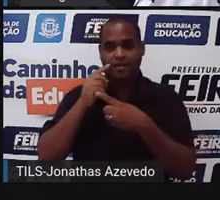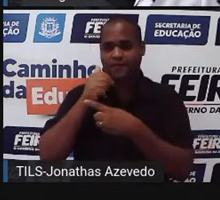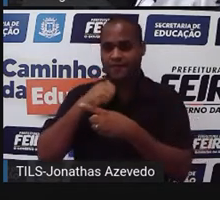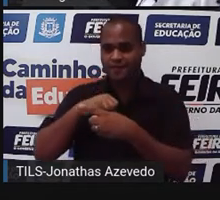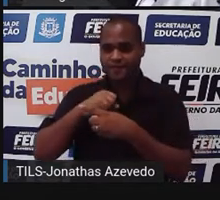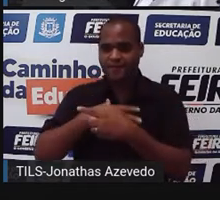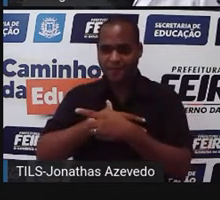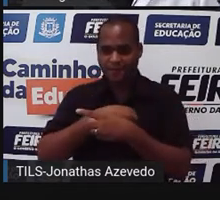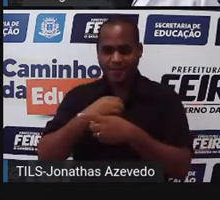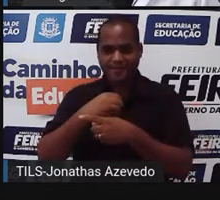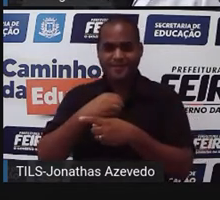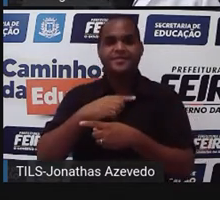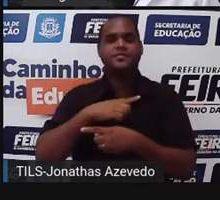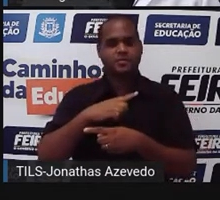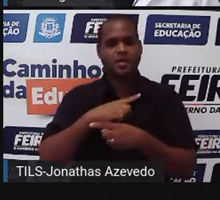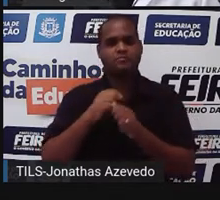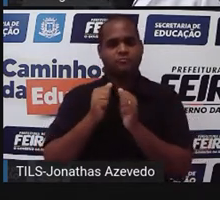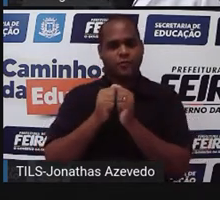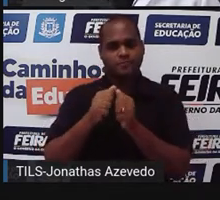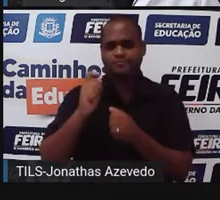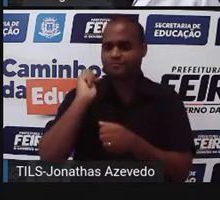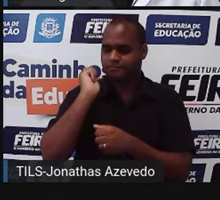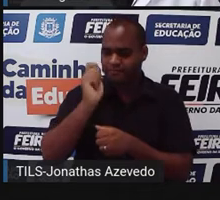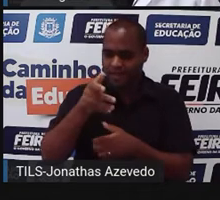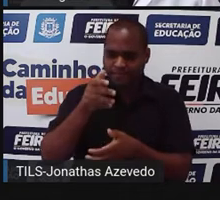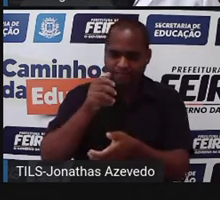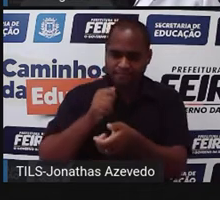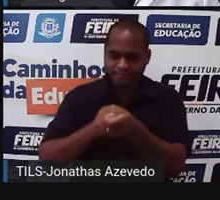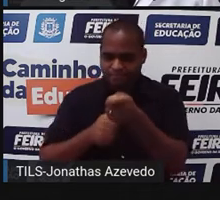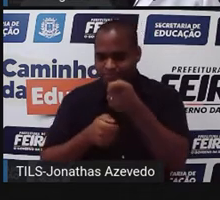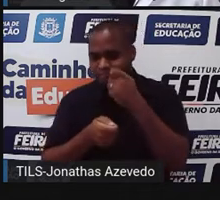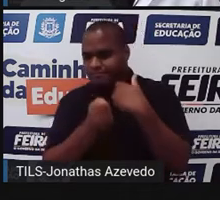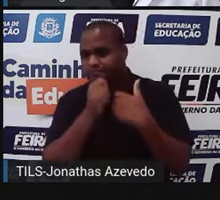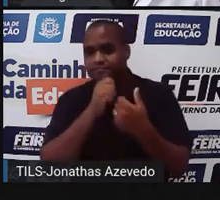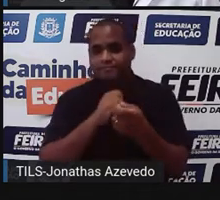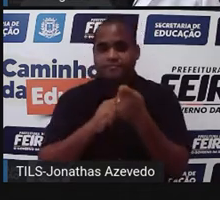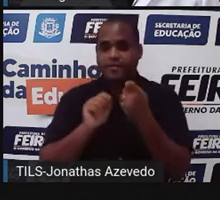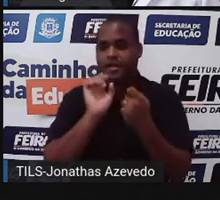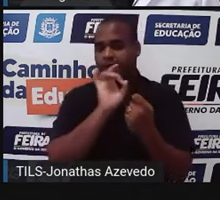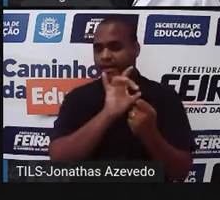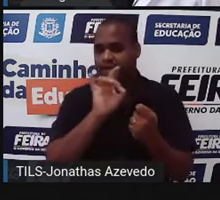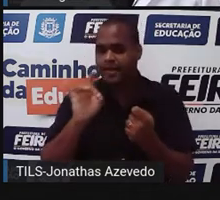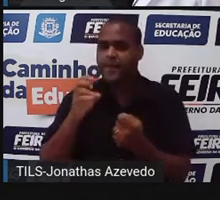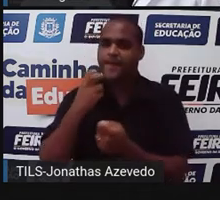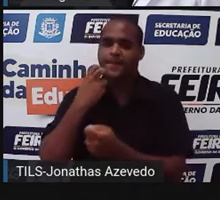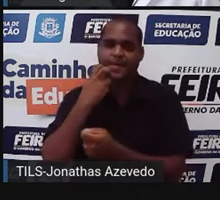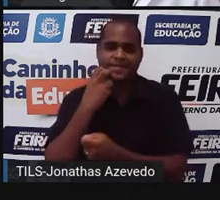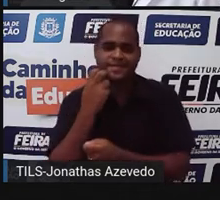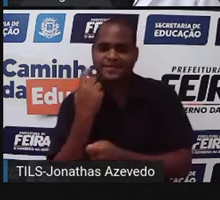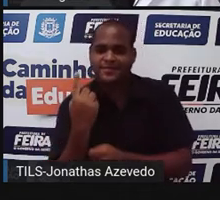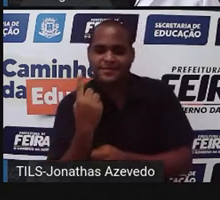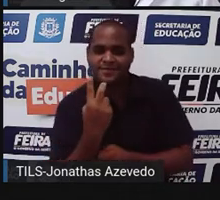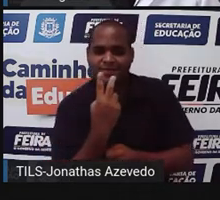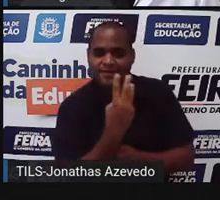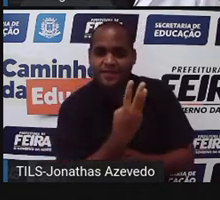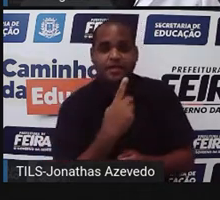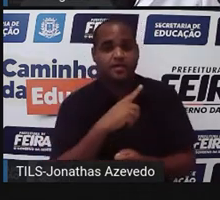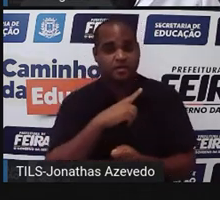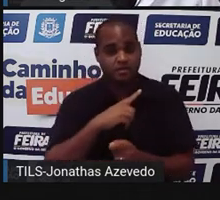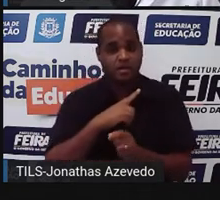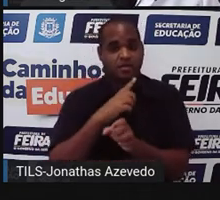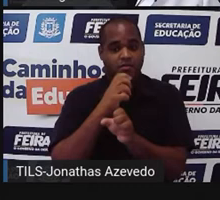pescar. Cada um pescou um peixe, sendo que ao todo foram pescados